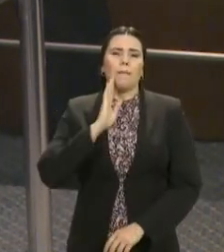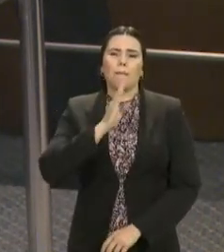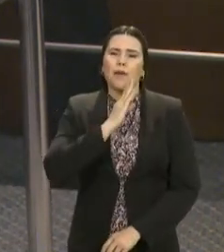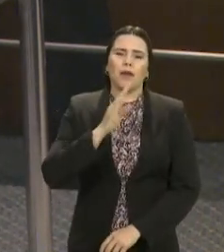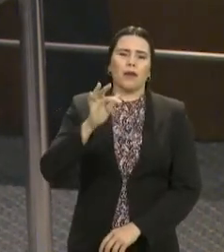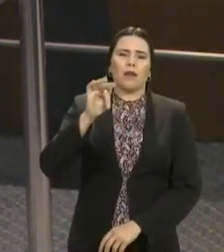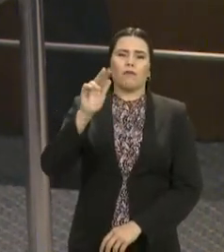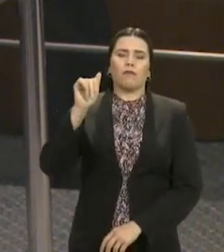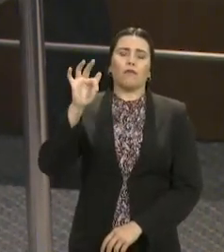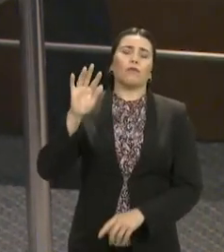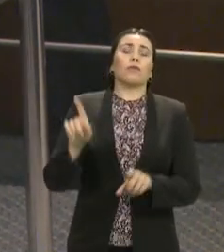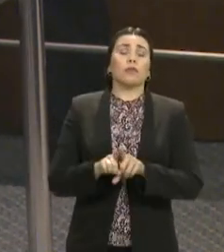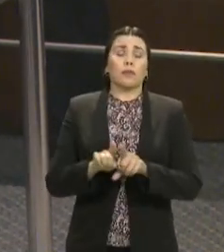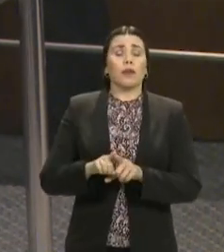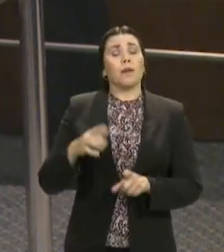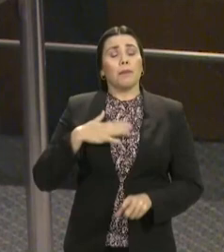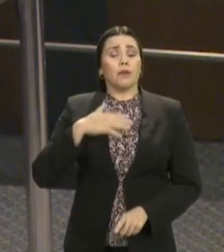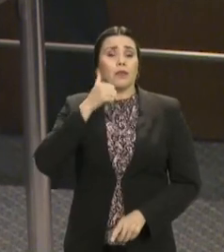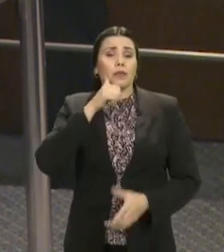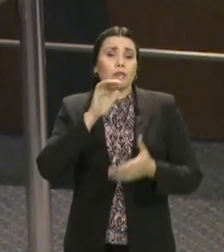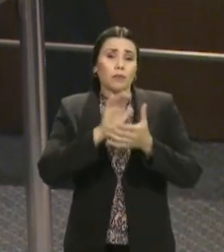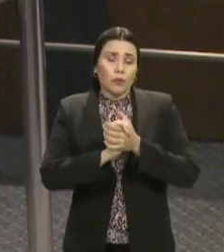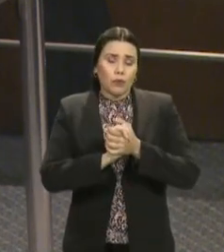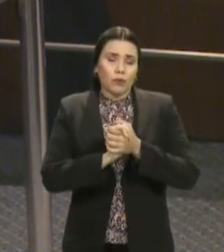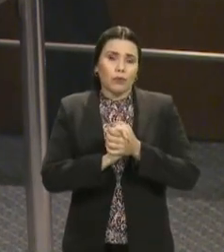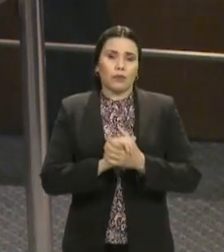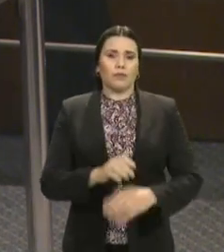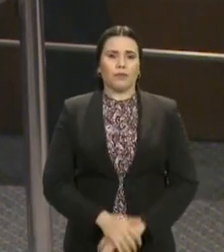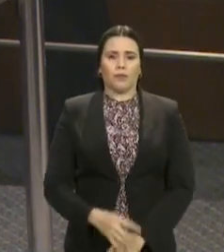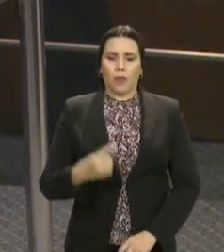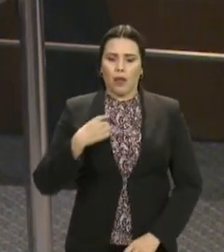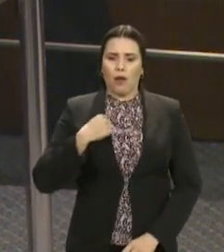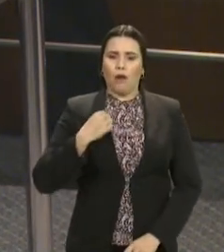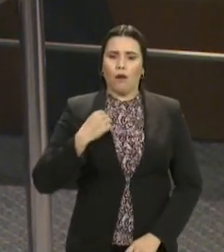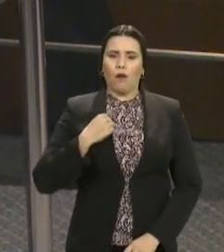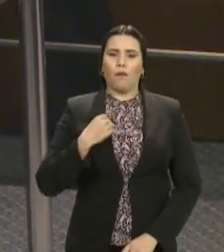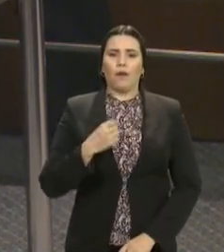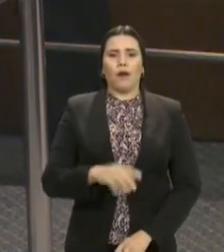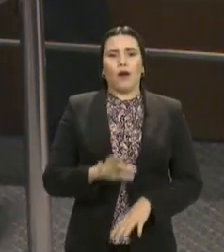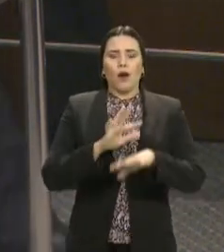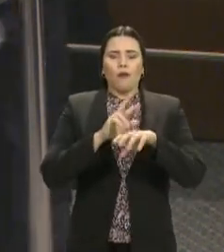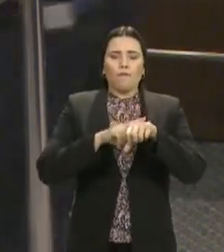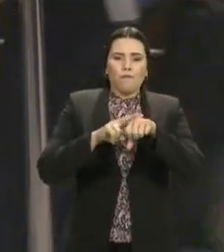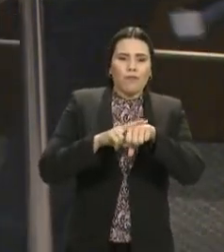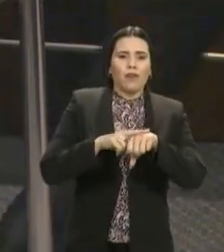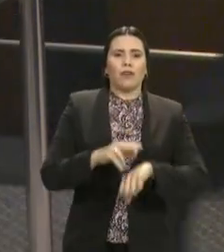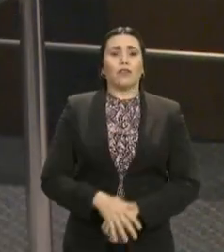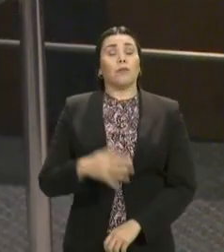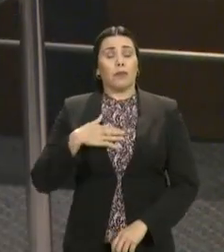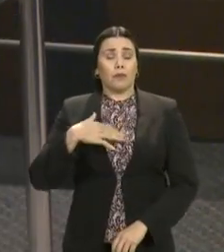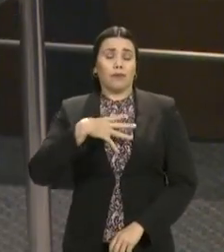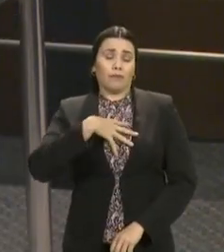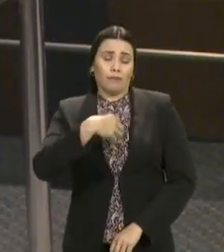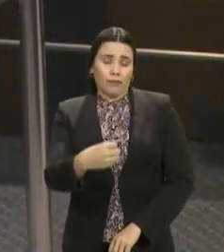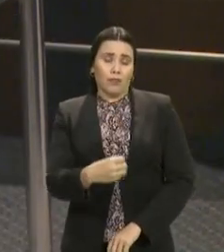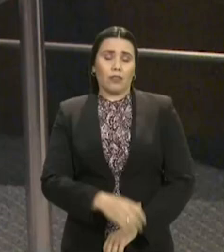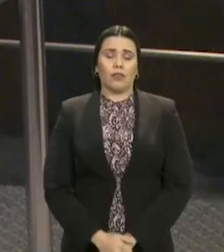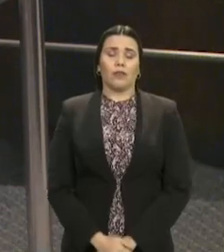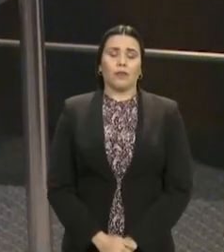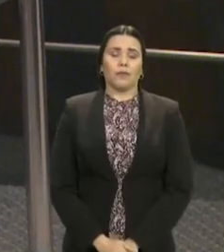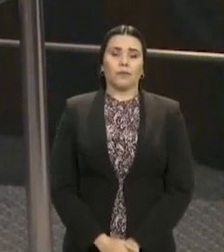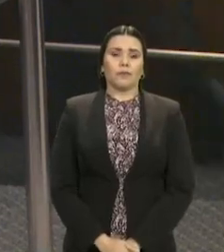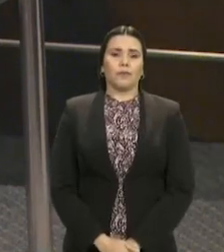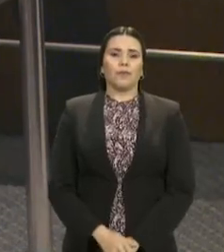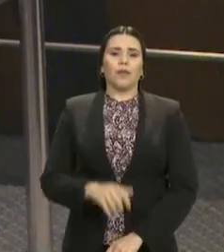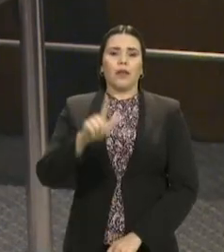esposa Larissa, que hoje veio de verde, um verde esperança, né, Larissa? Cumprimentar minha filha Letícia, meu genro Eduardo, minha mãe